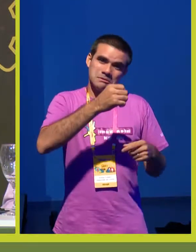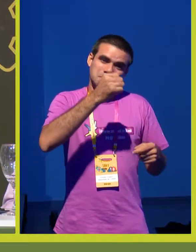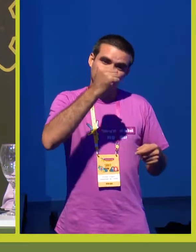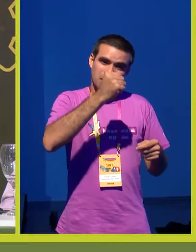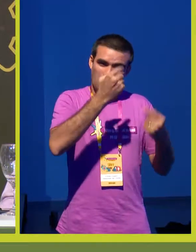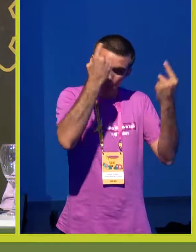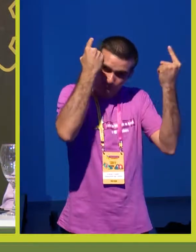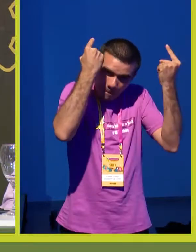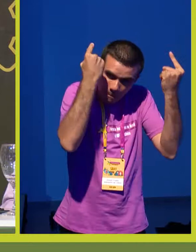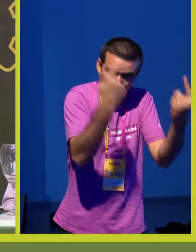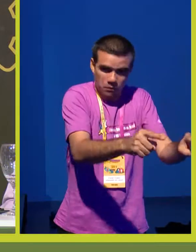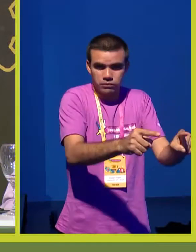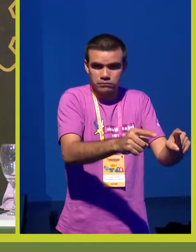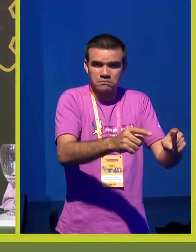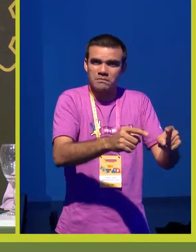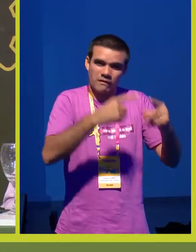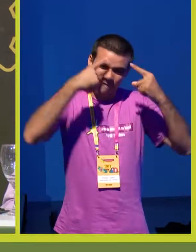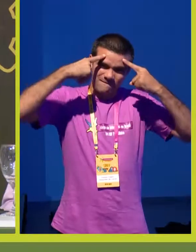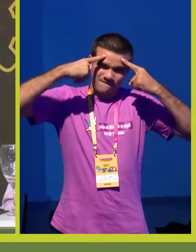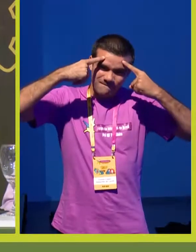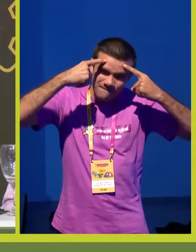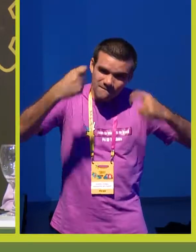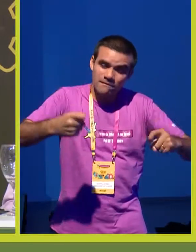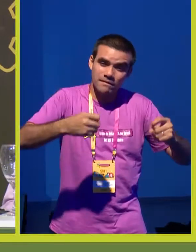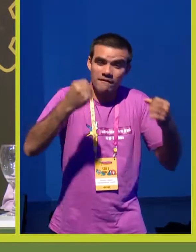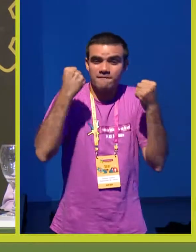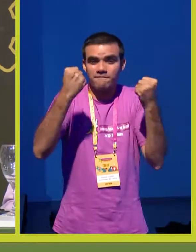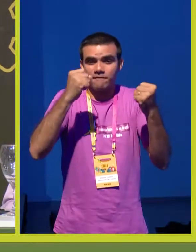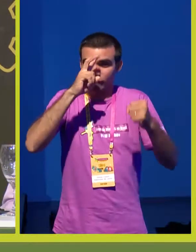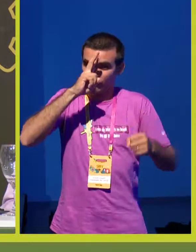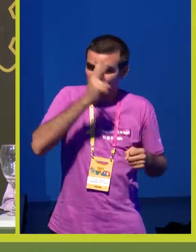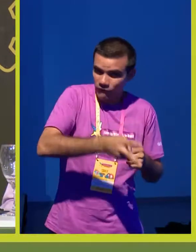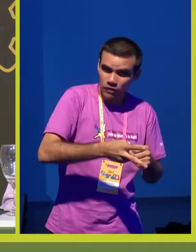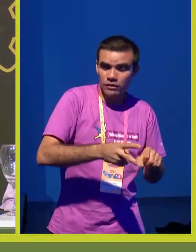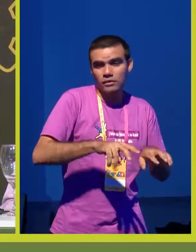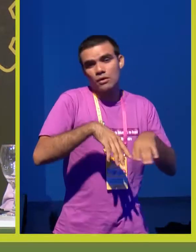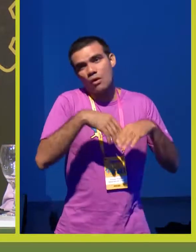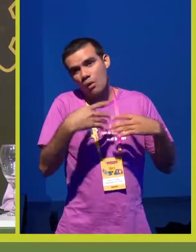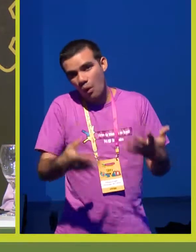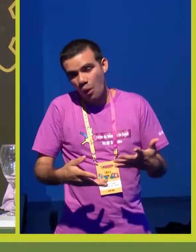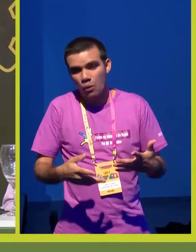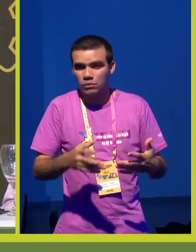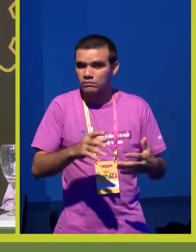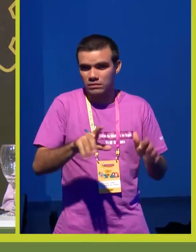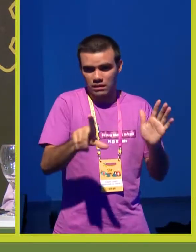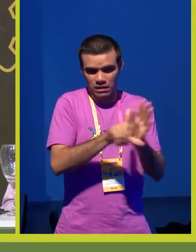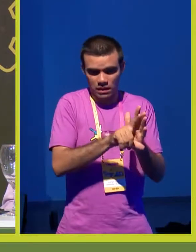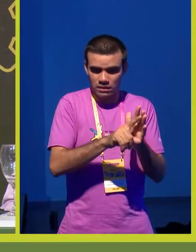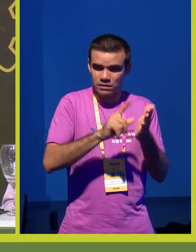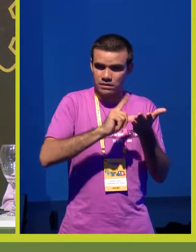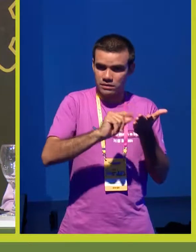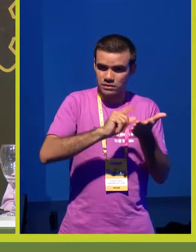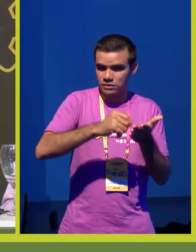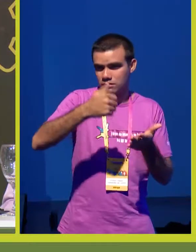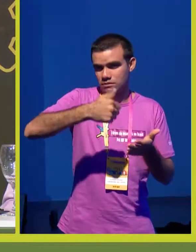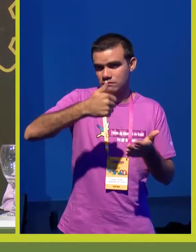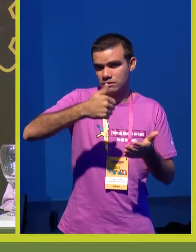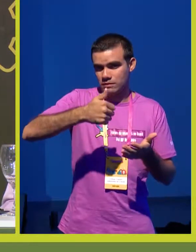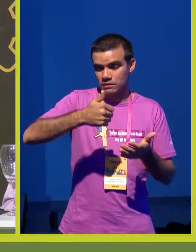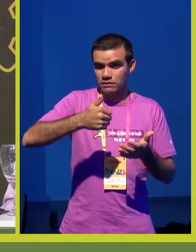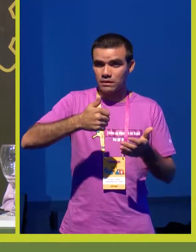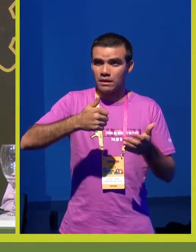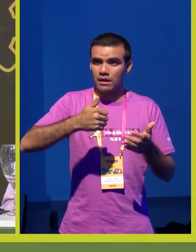dolosamente, com violência de natureza grave contra a pessoa ou qualquer dos crimes previstos no artigo 1º da lei de crimes